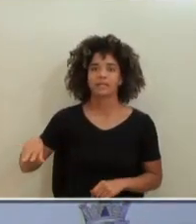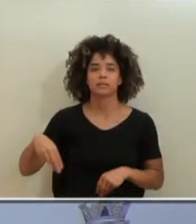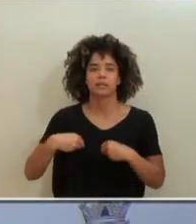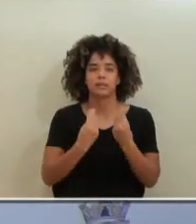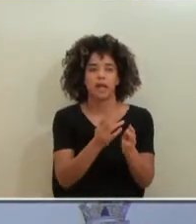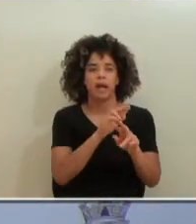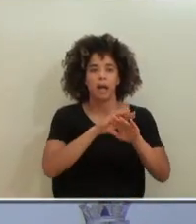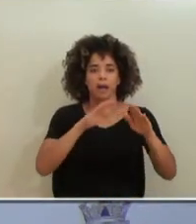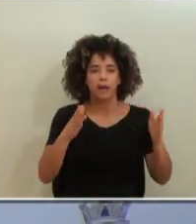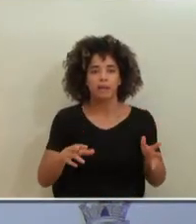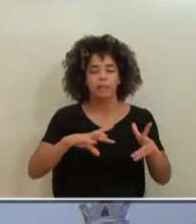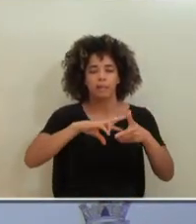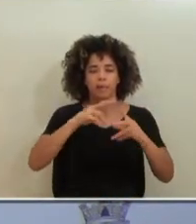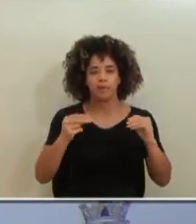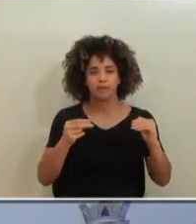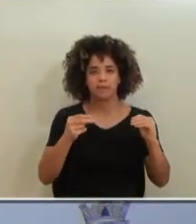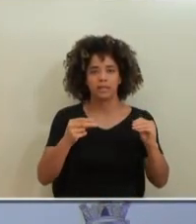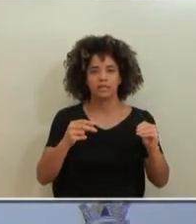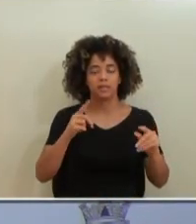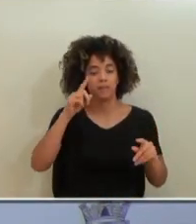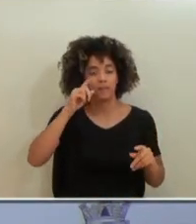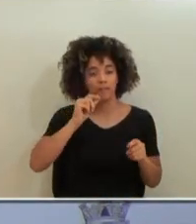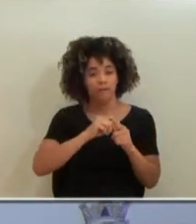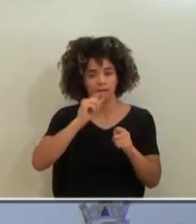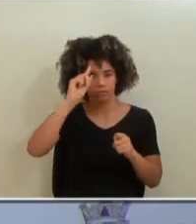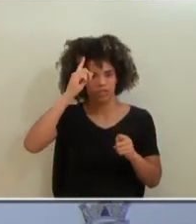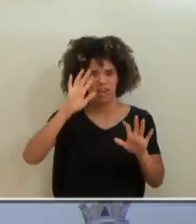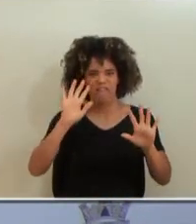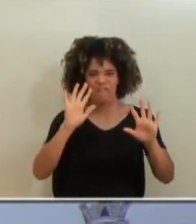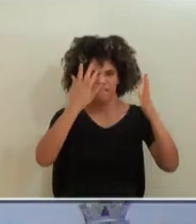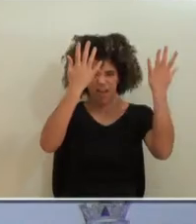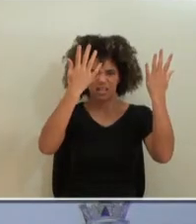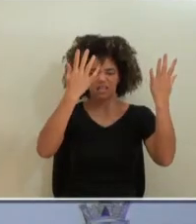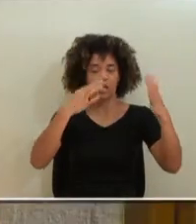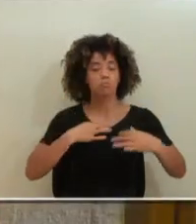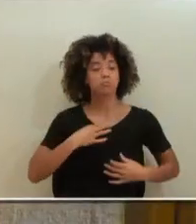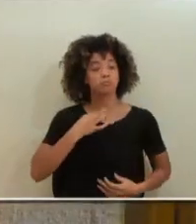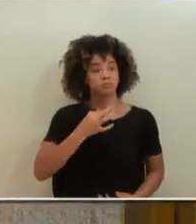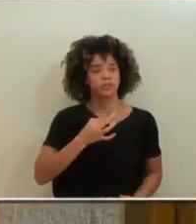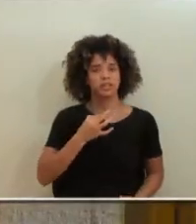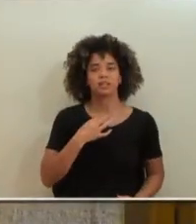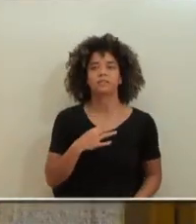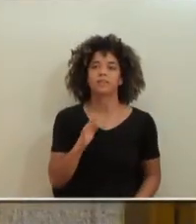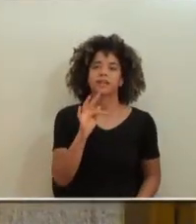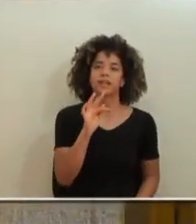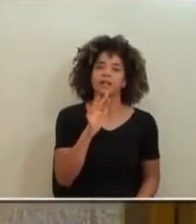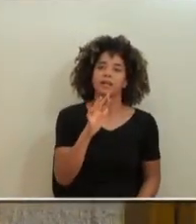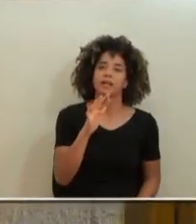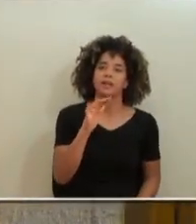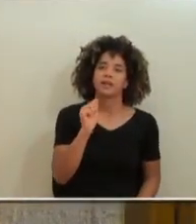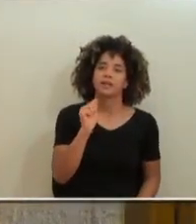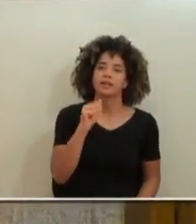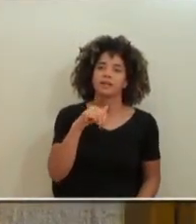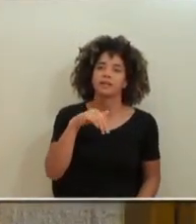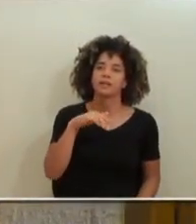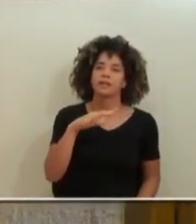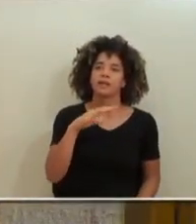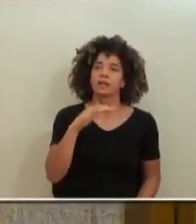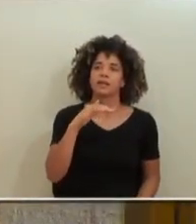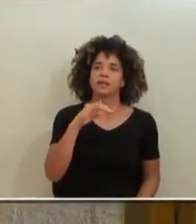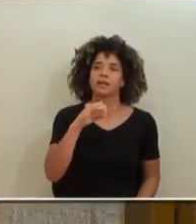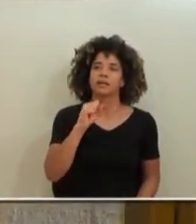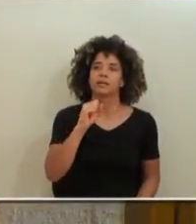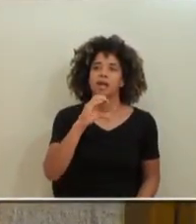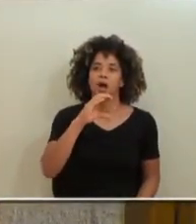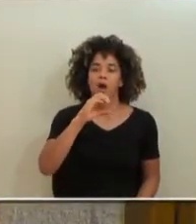e a verdadeira solidariedade. Francisco Xavier Zarate Caballero continua a ser